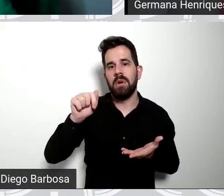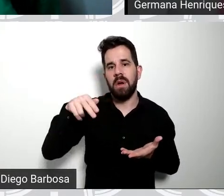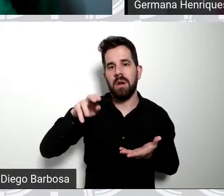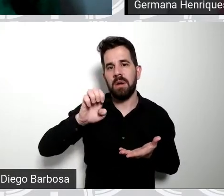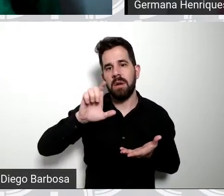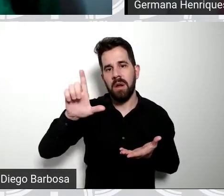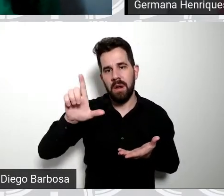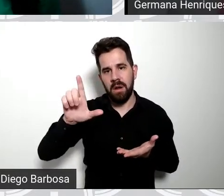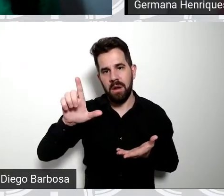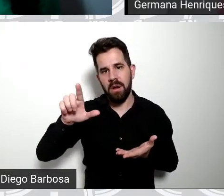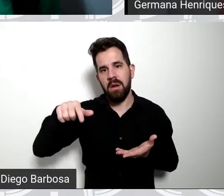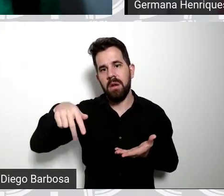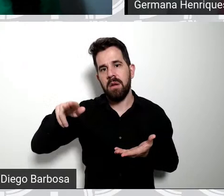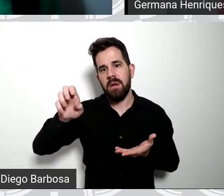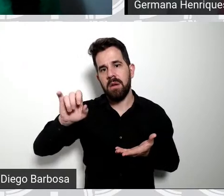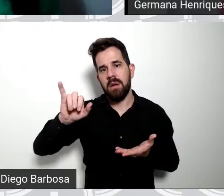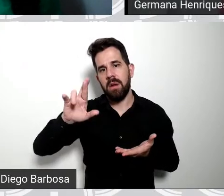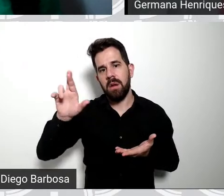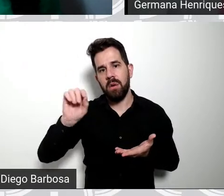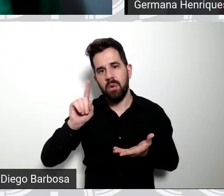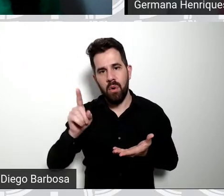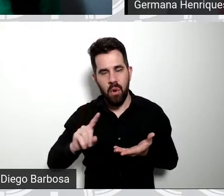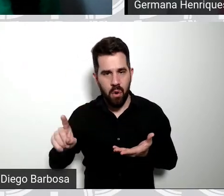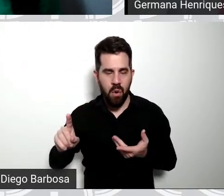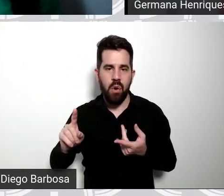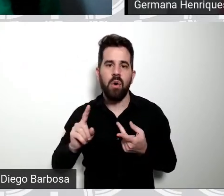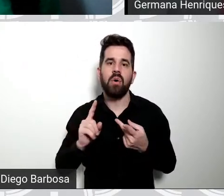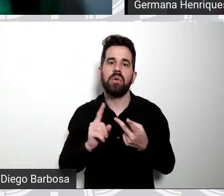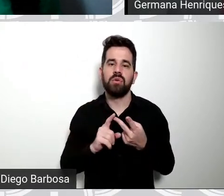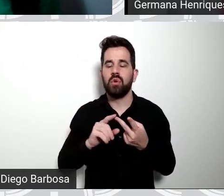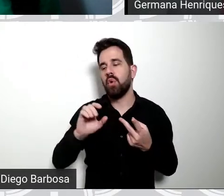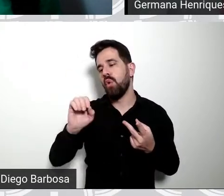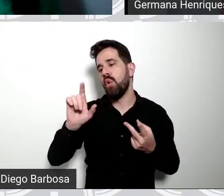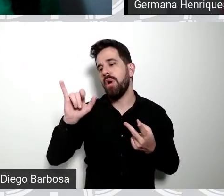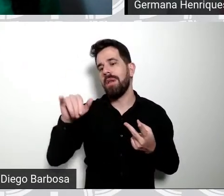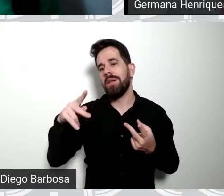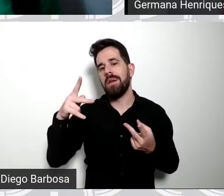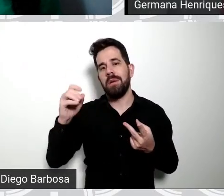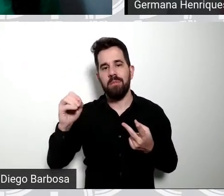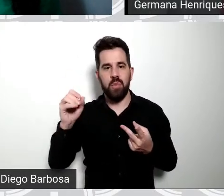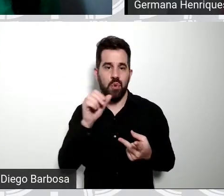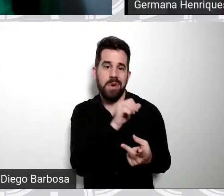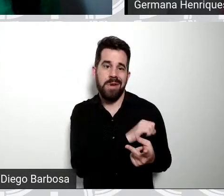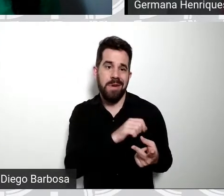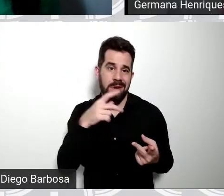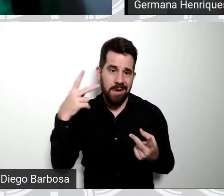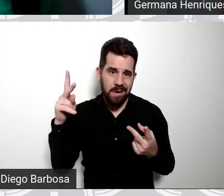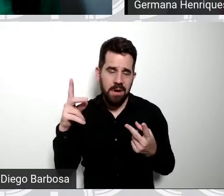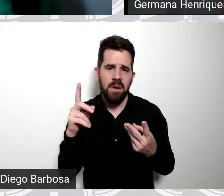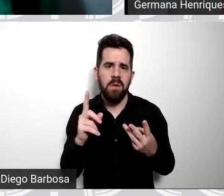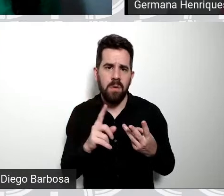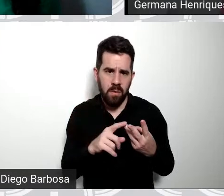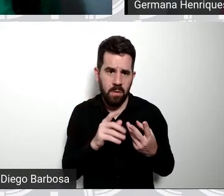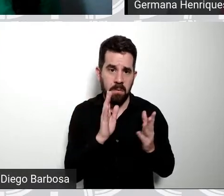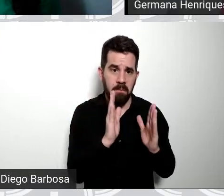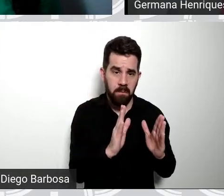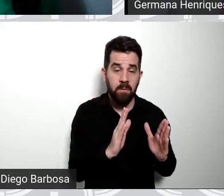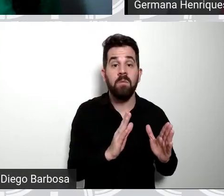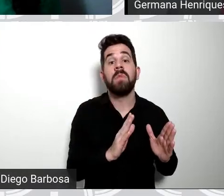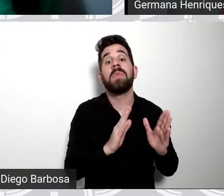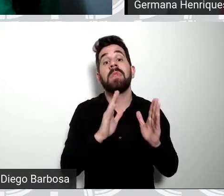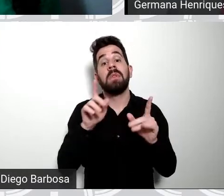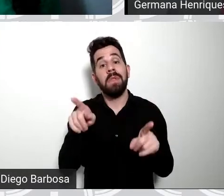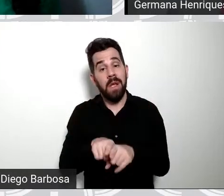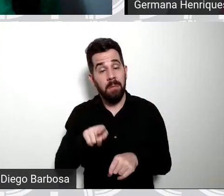lá pela José Olímpio, no Rio de Janeiro, e na Editora e Livraria do Globo de Porto